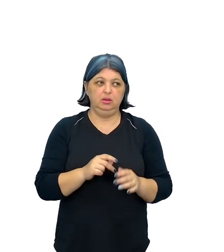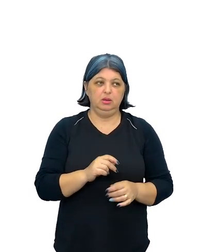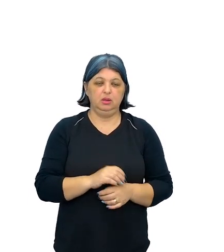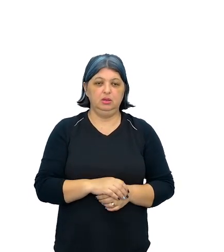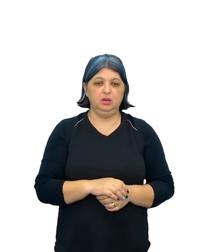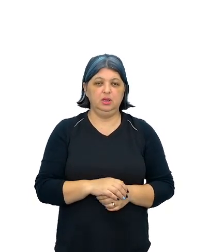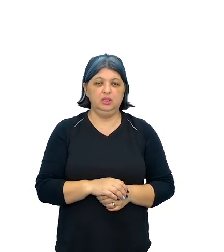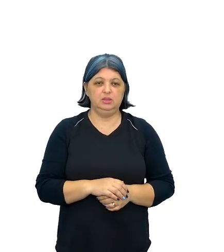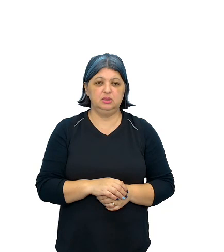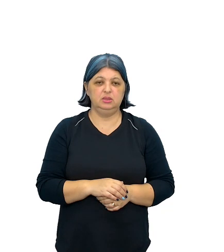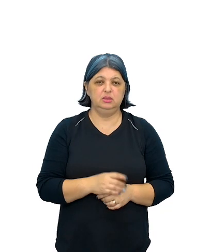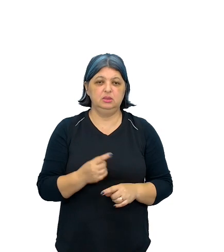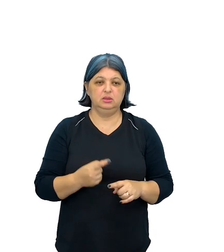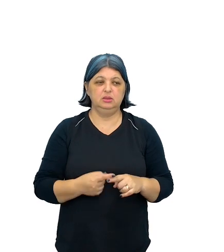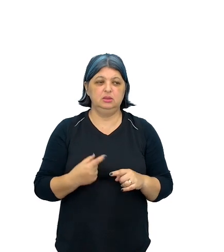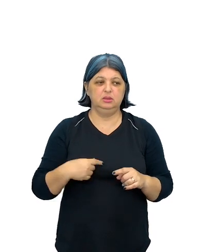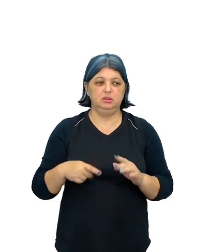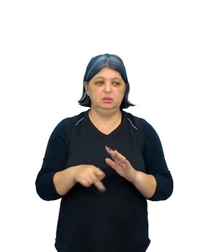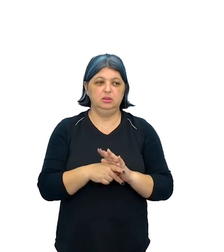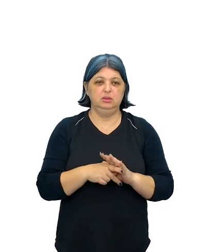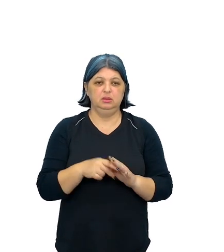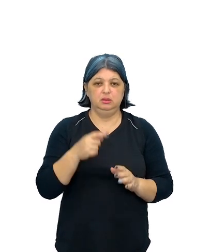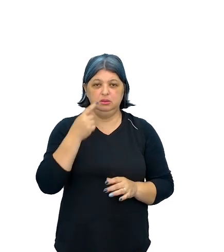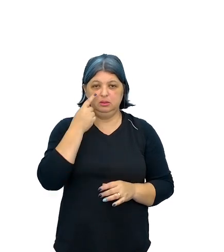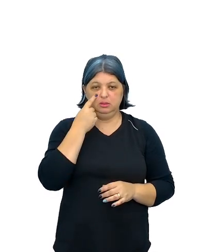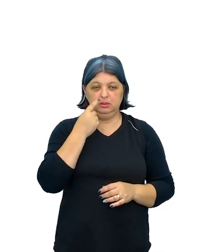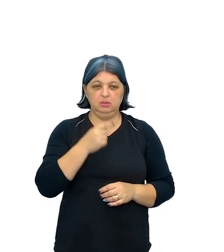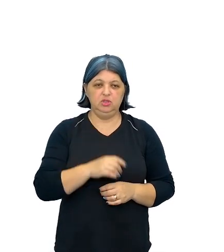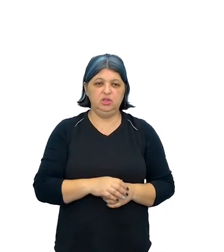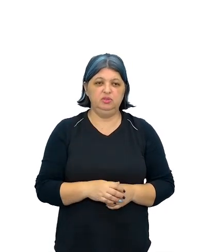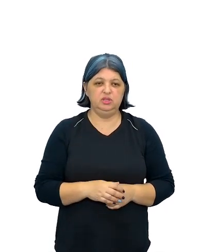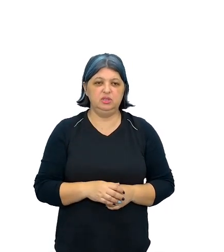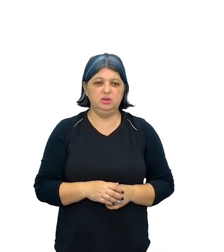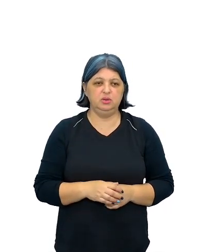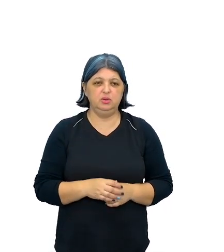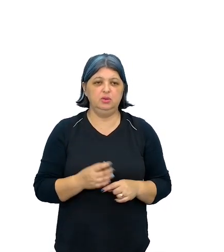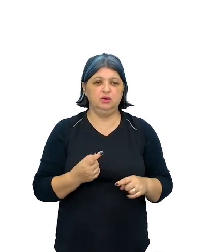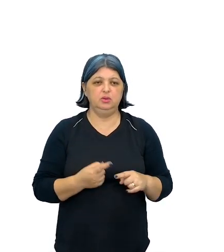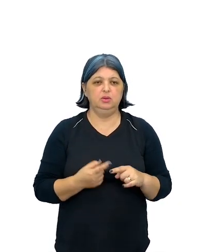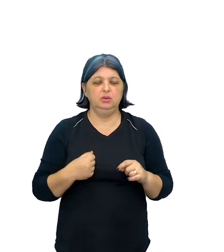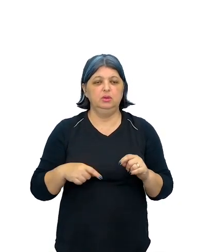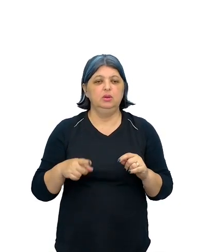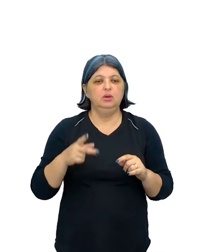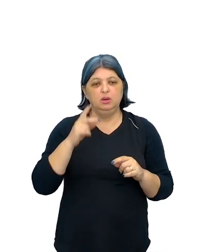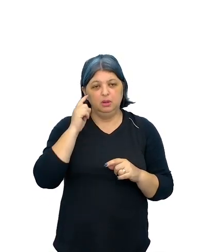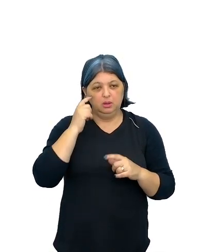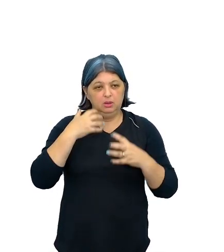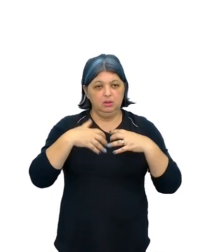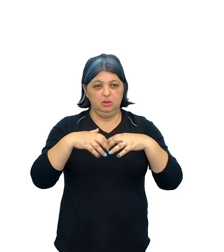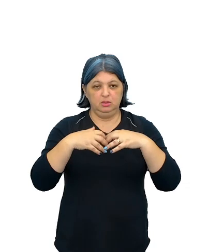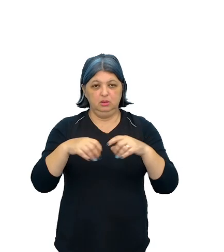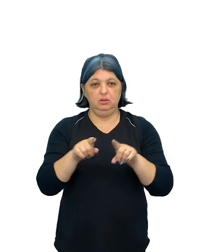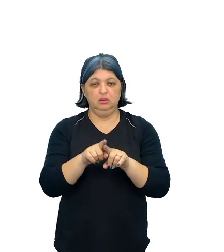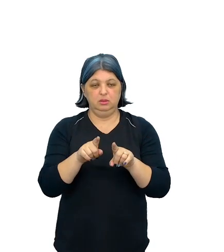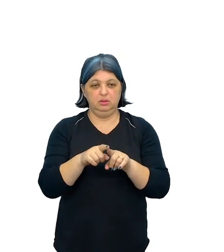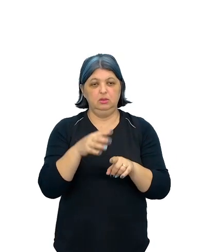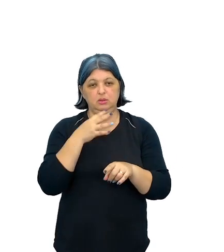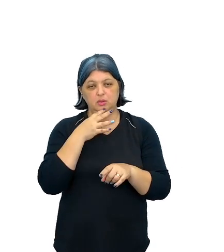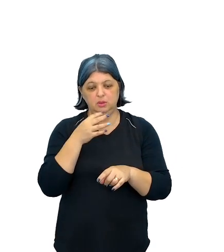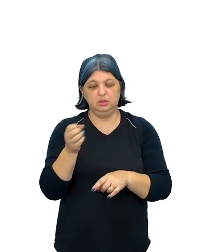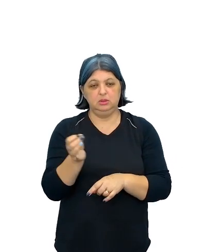experienciadas pelos estudantes nos anos iniciais, de modo a direcioná-los reflexivamente também para os